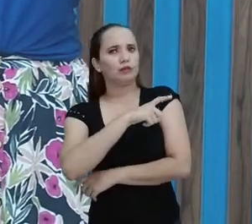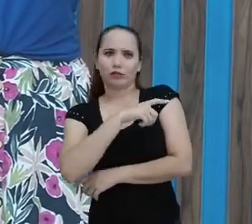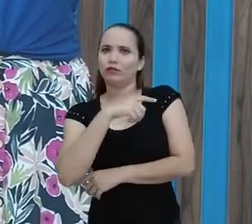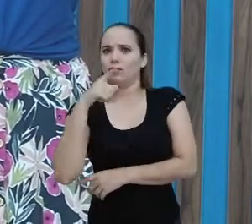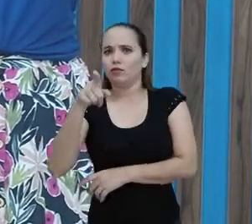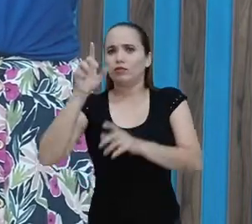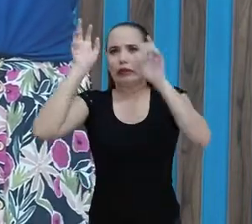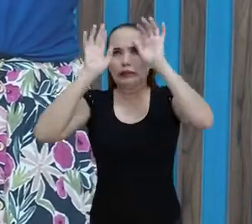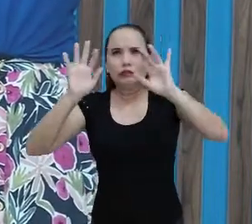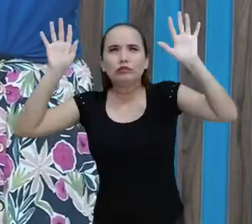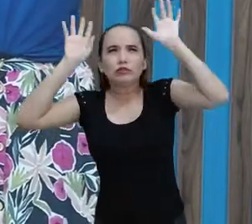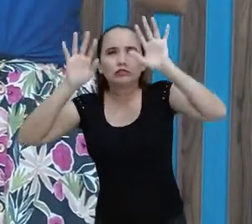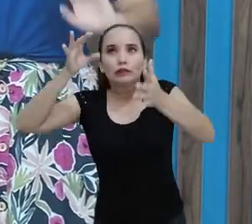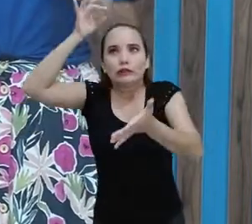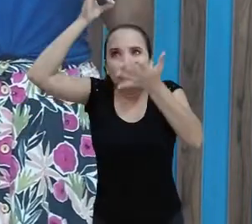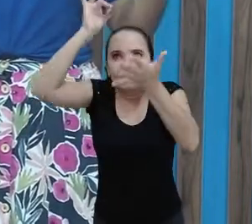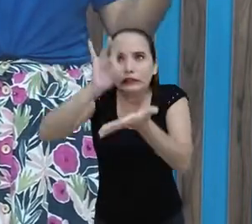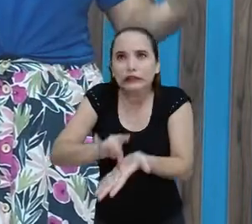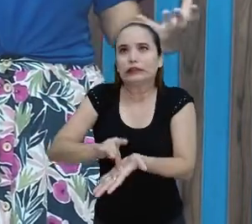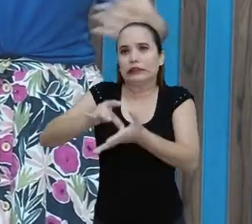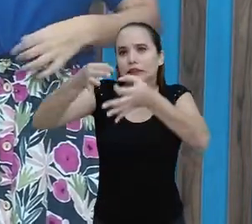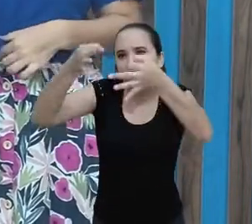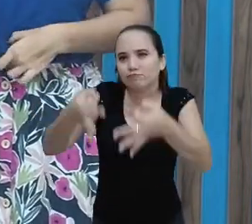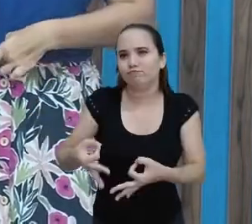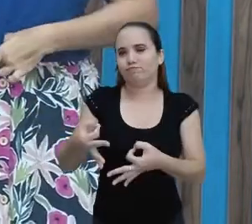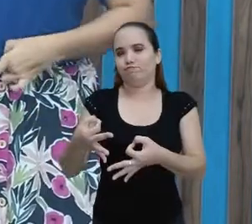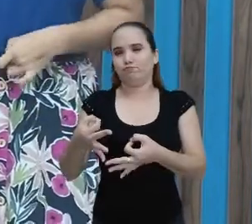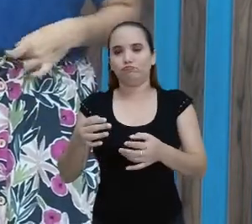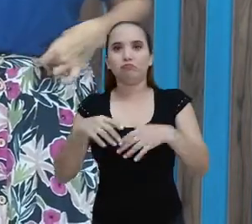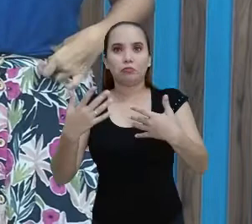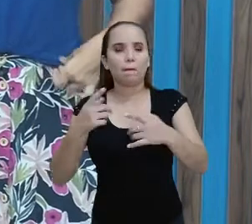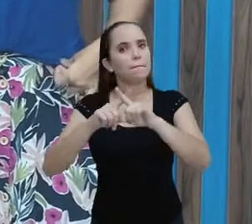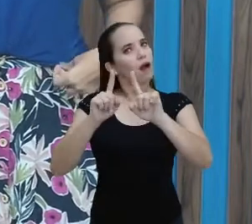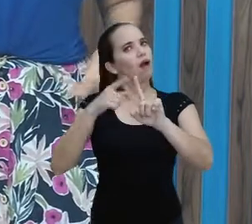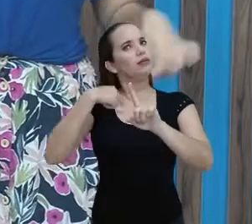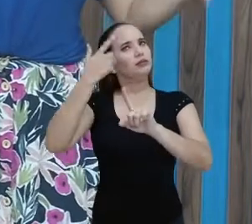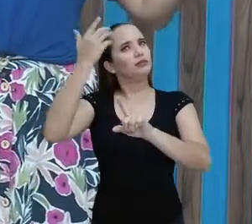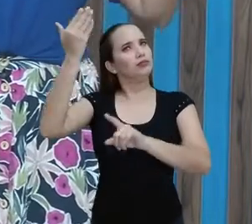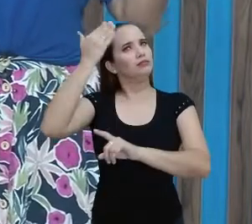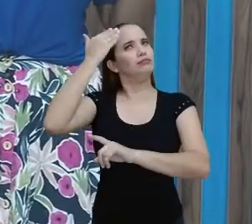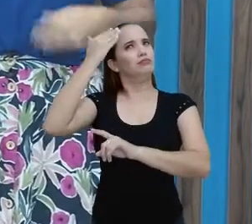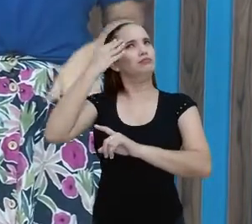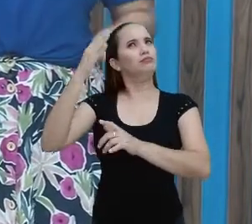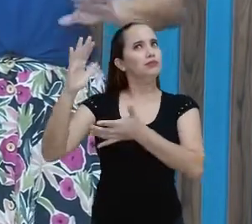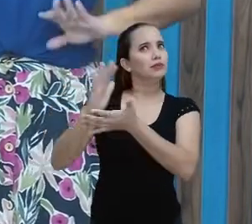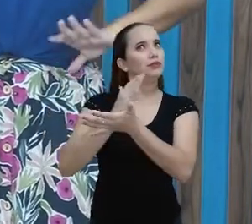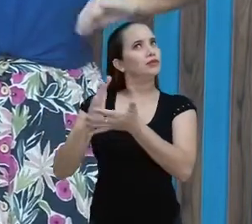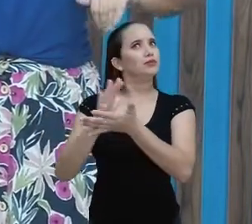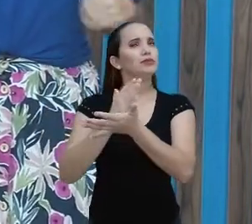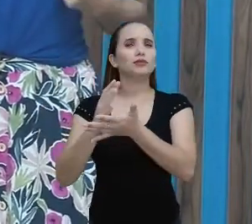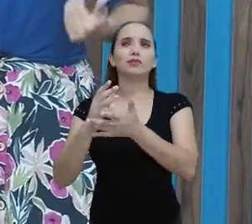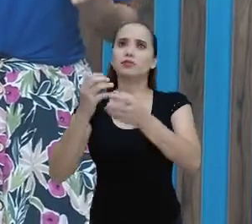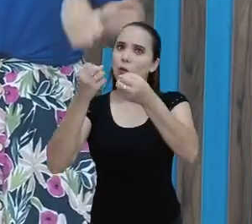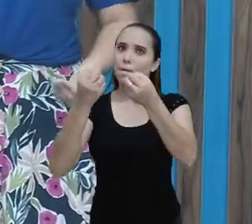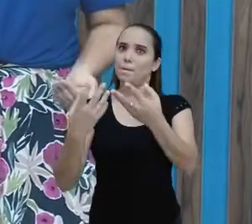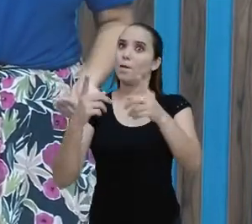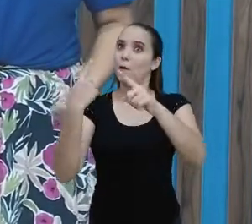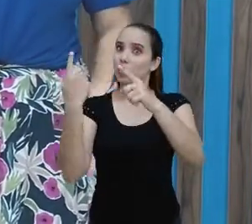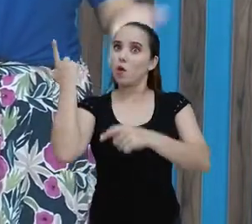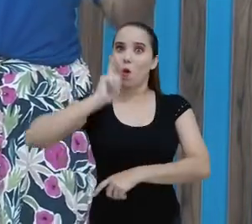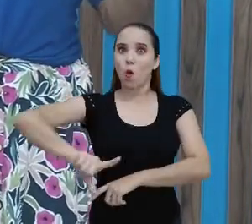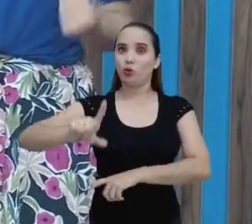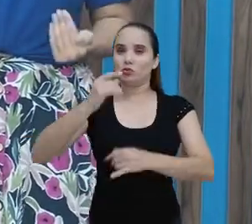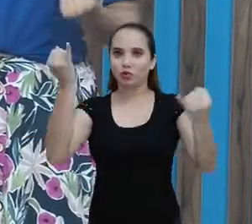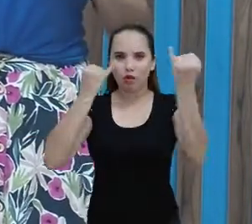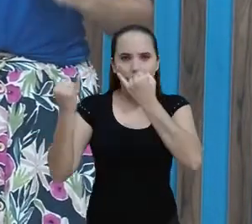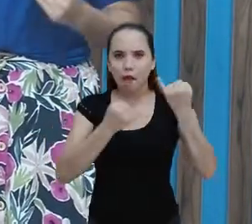precisa. Mas eu sei dele o suficiente para encontrá-lo. Por quê? Porque ele me deu uma descrição detalhada